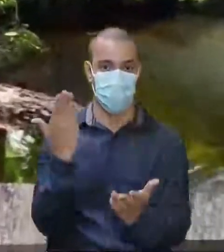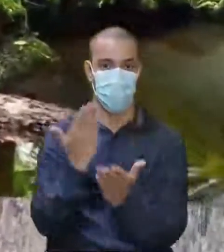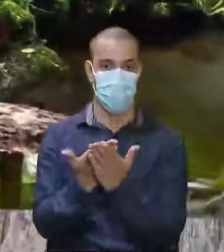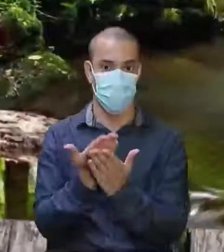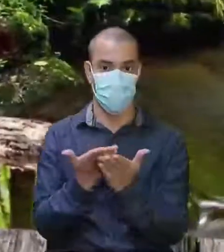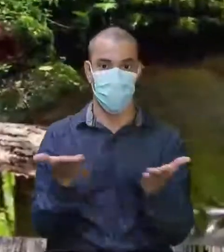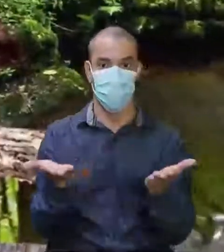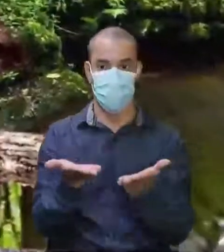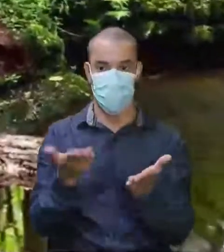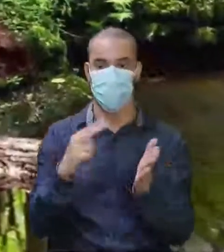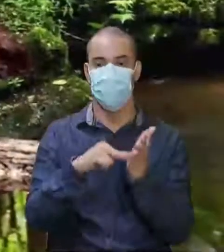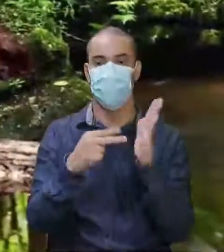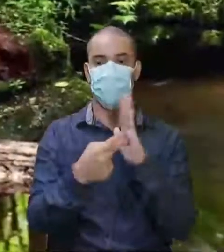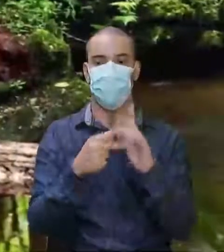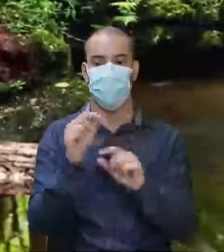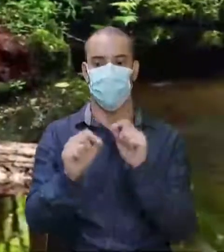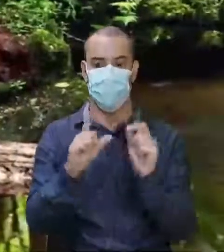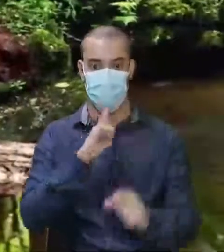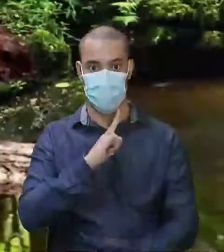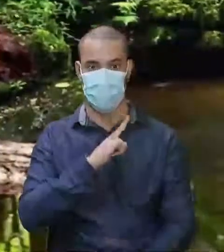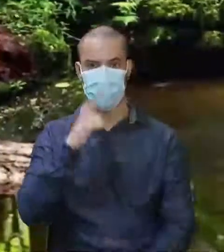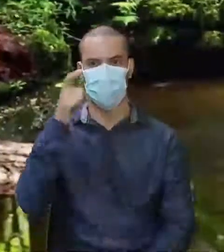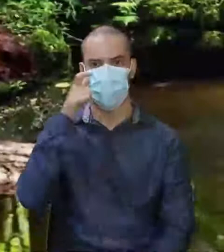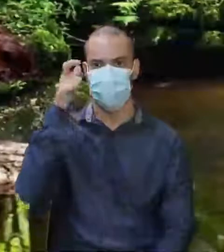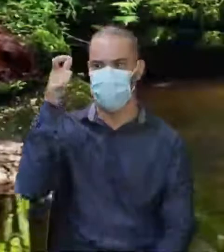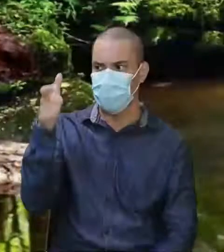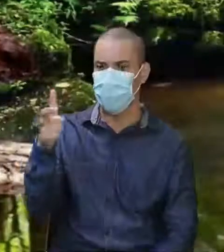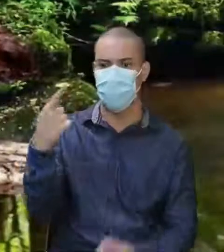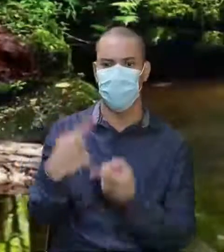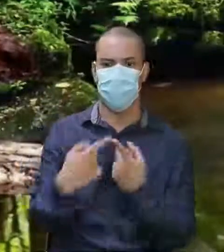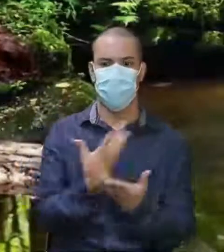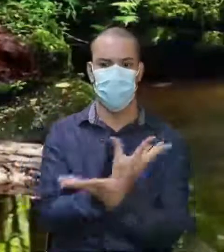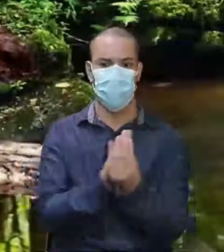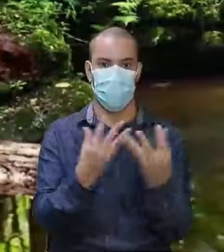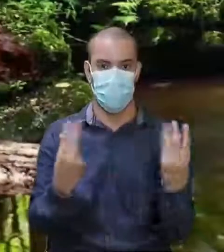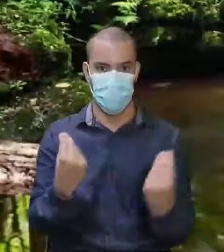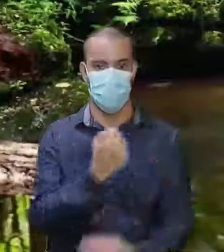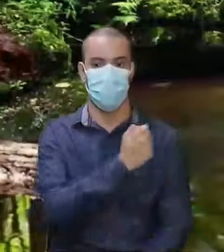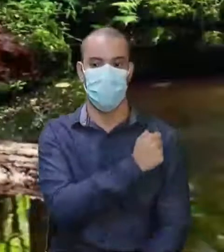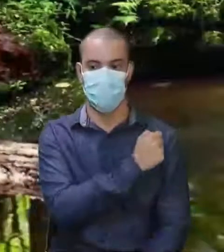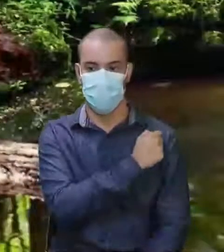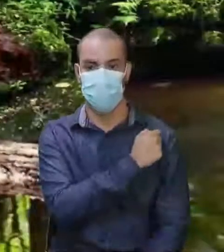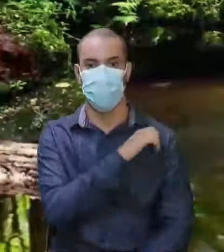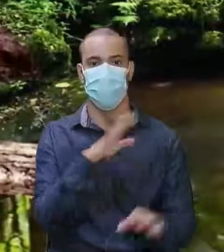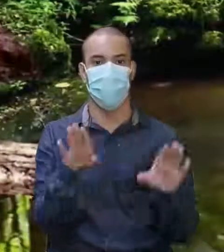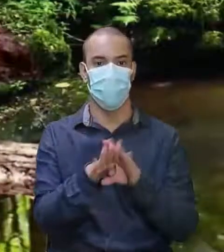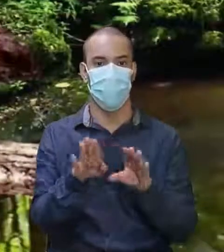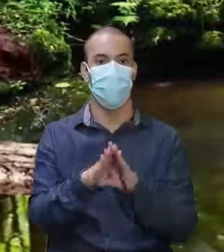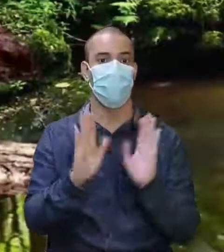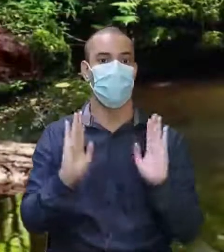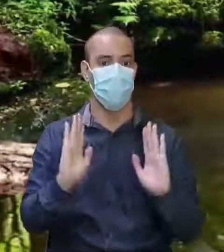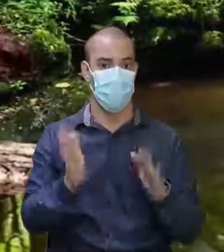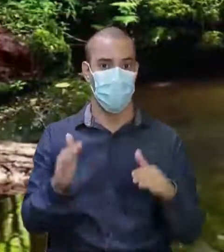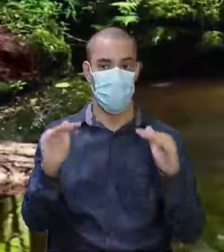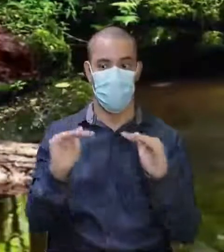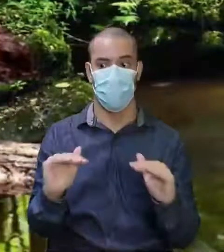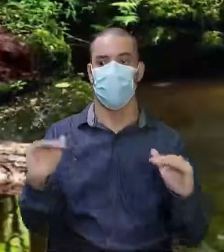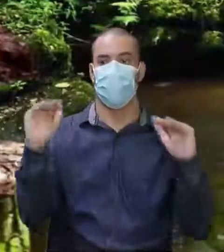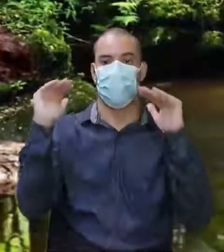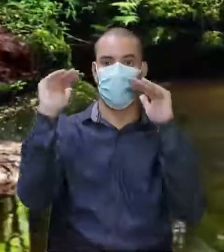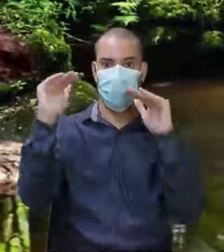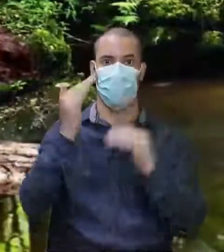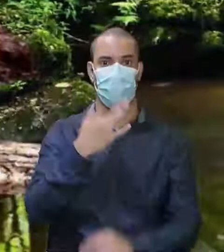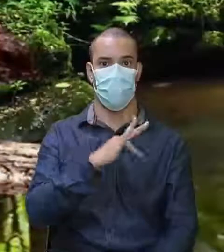hoje, ela é uma aula muito interessante porque muitos alunos, até mesmo de nível